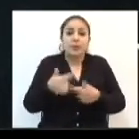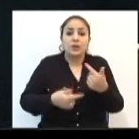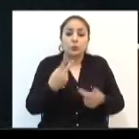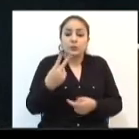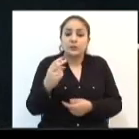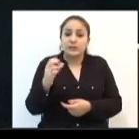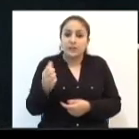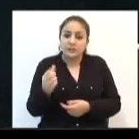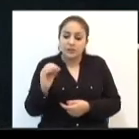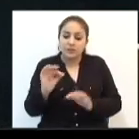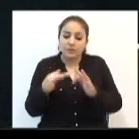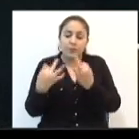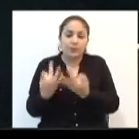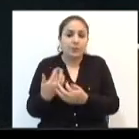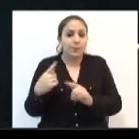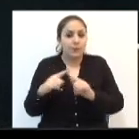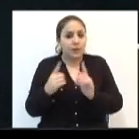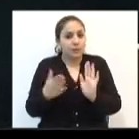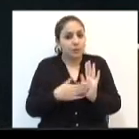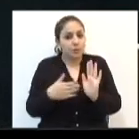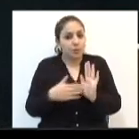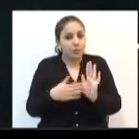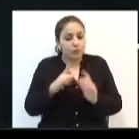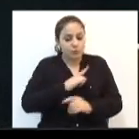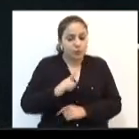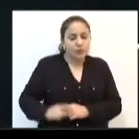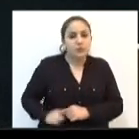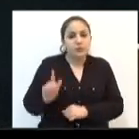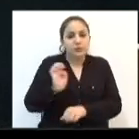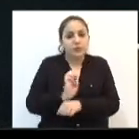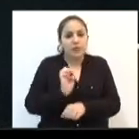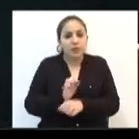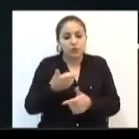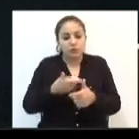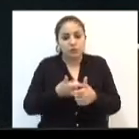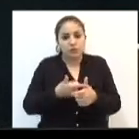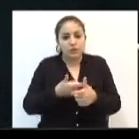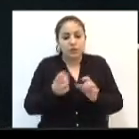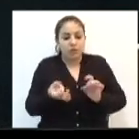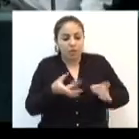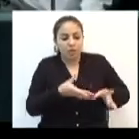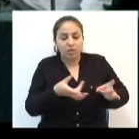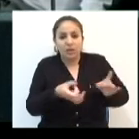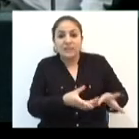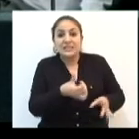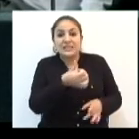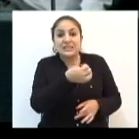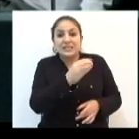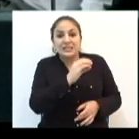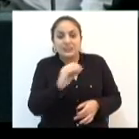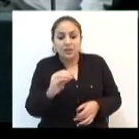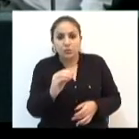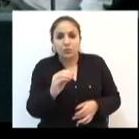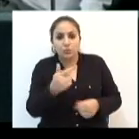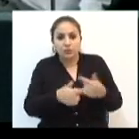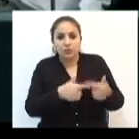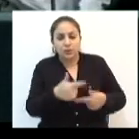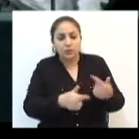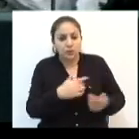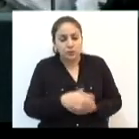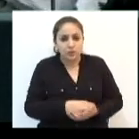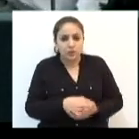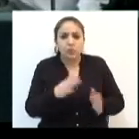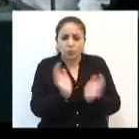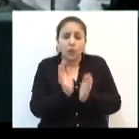famílias. Só que a proposta do governo do estado é a seguinte: demitir 600 trabalhadores da Emater. Os colegas aqui da educação